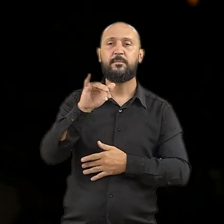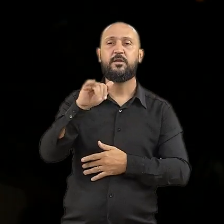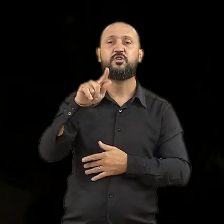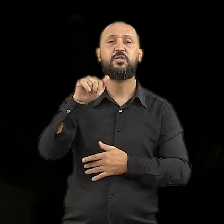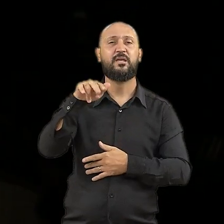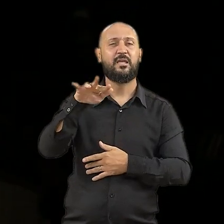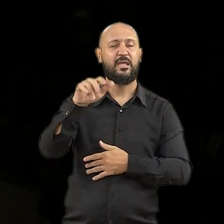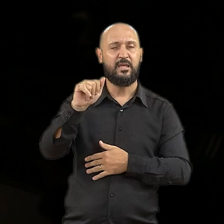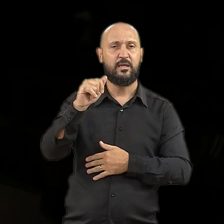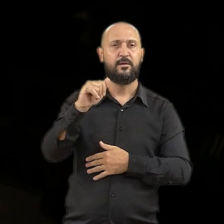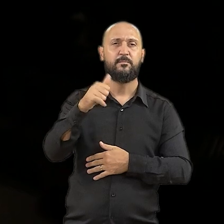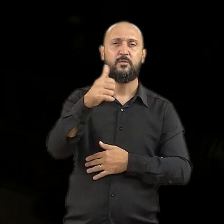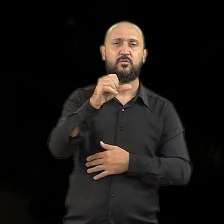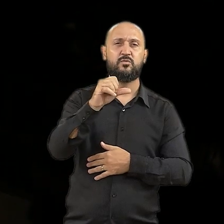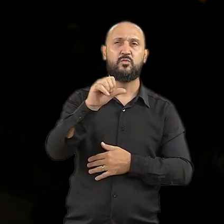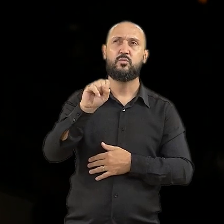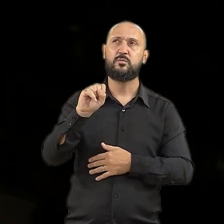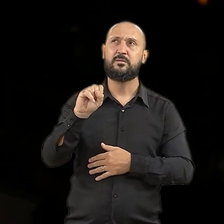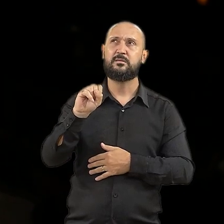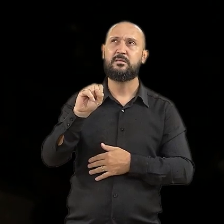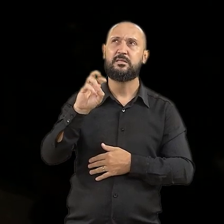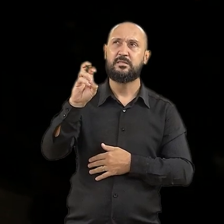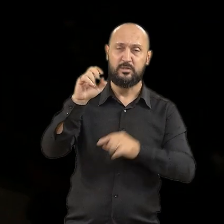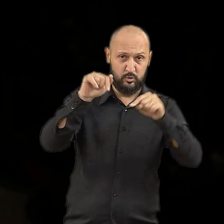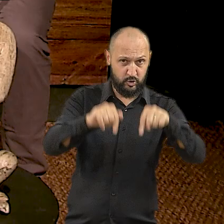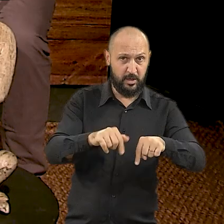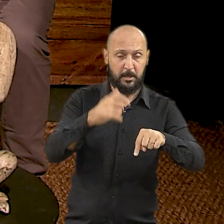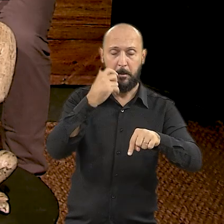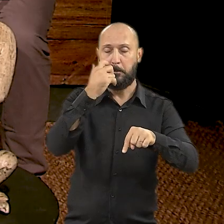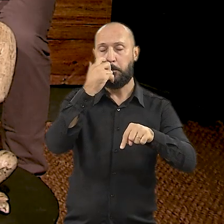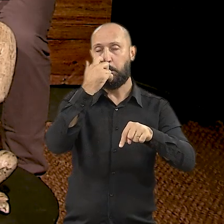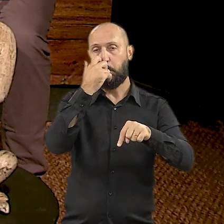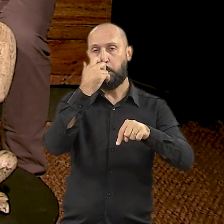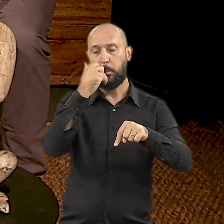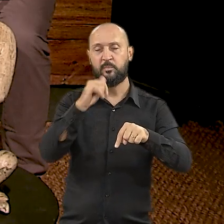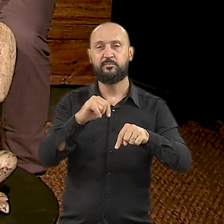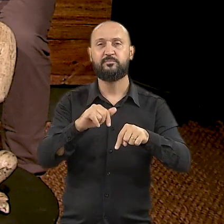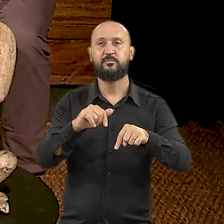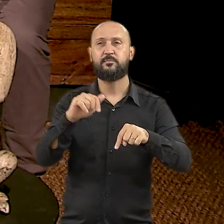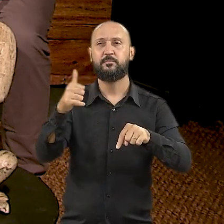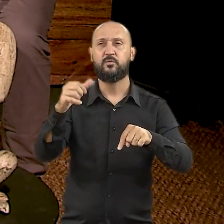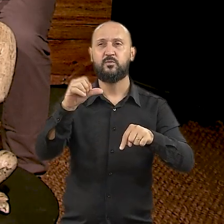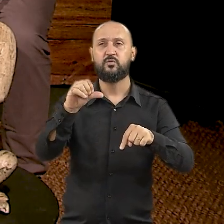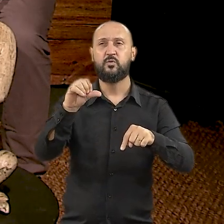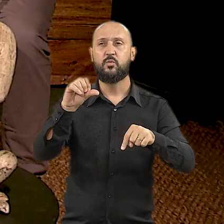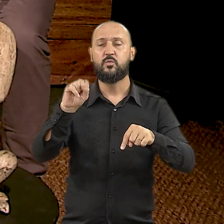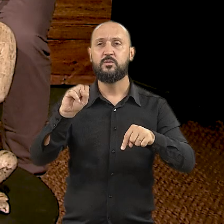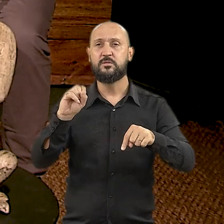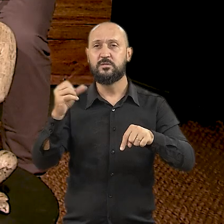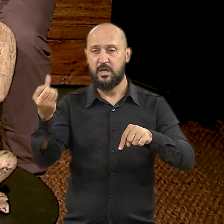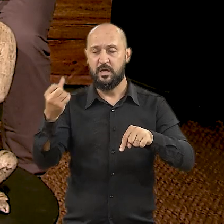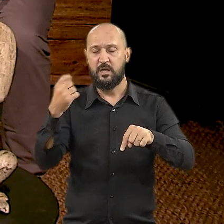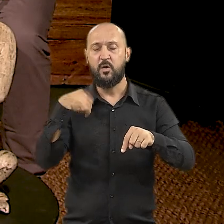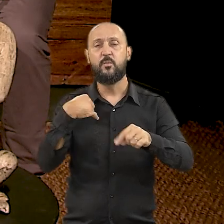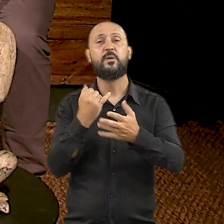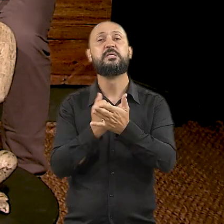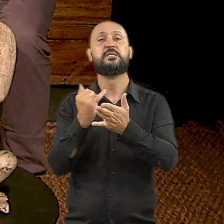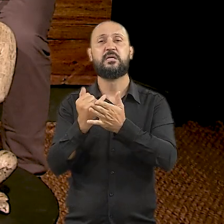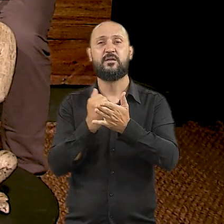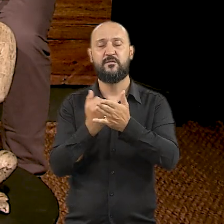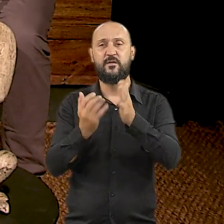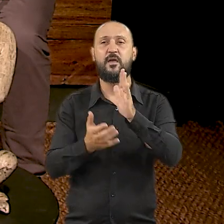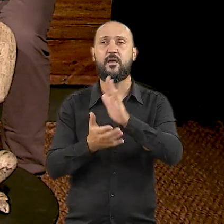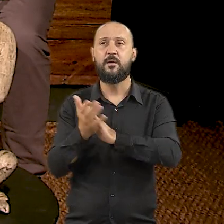Pixinguinha em 86, eu cheguei aqui em 85, e em 86 eu me inscrevi para o